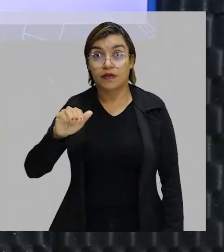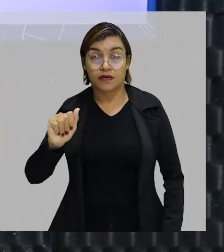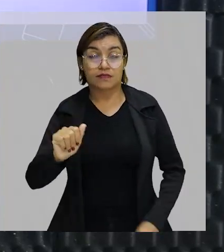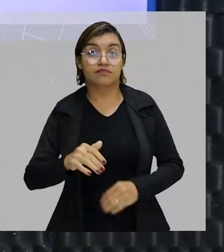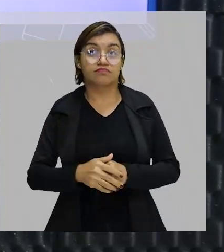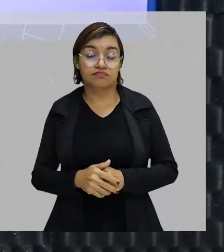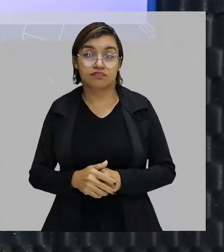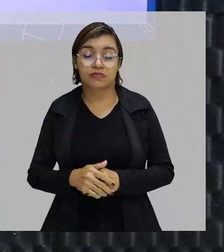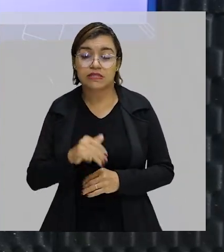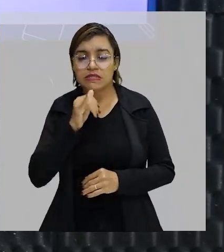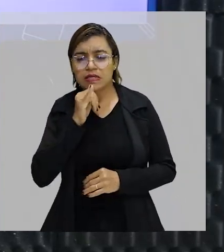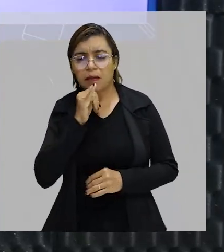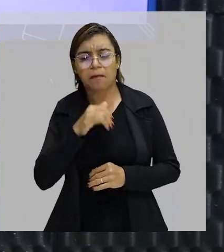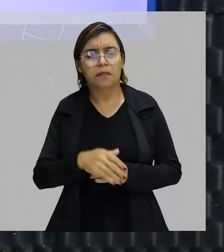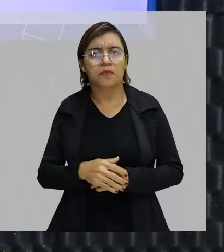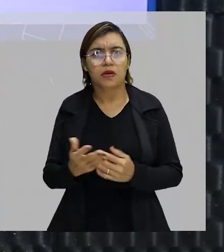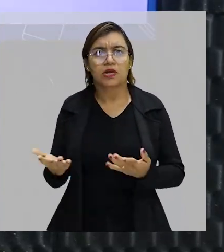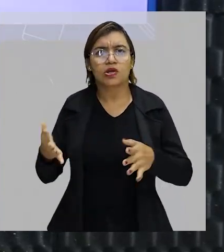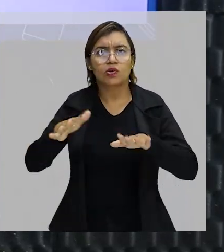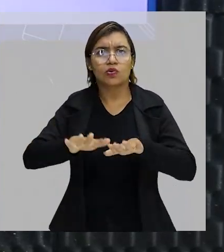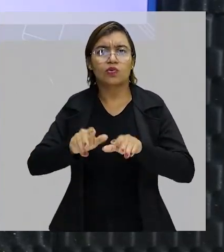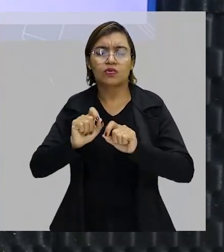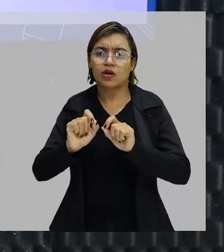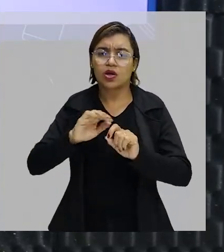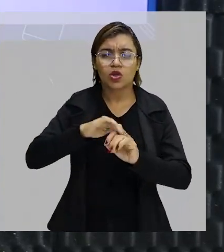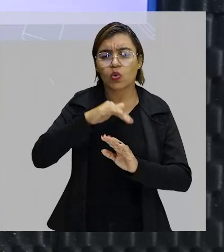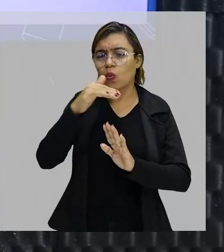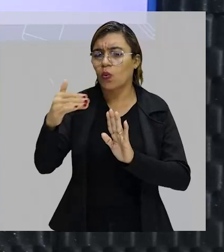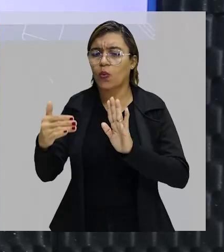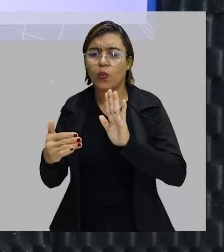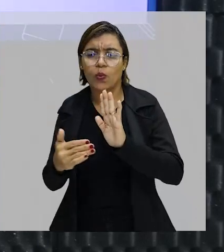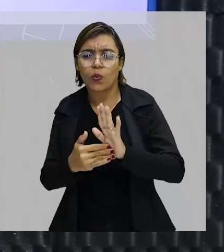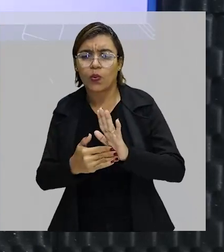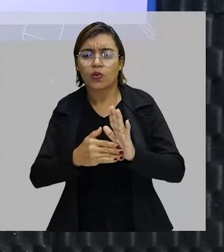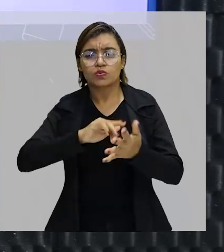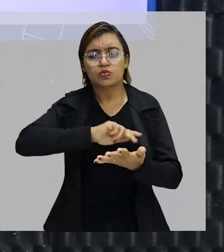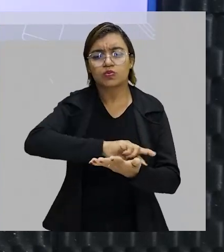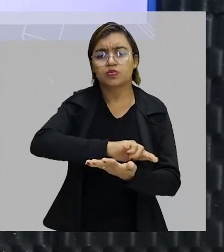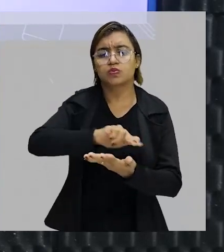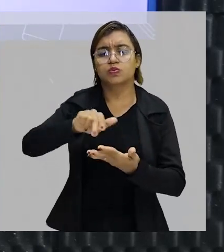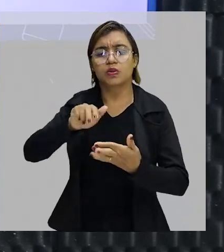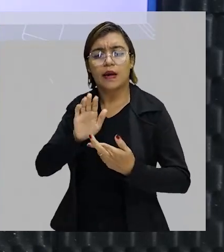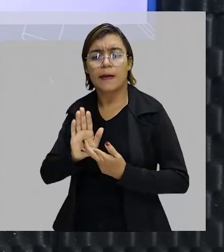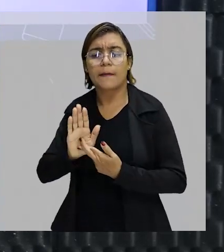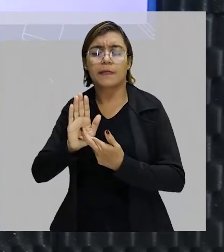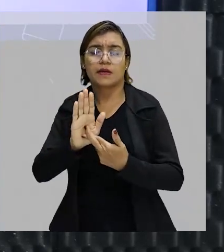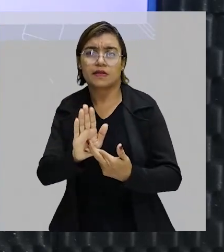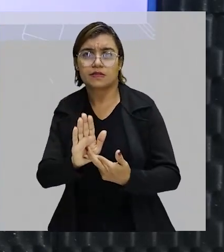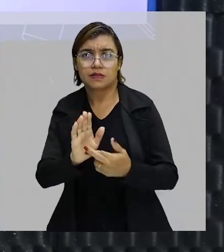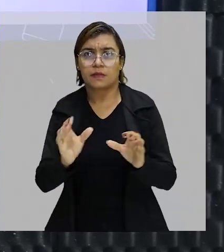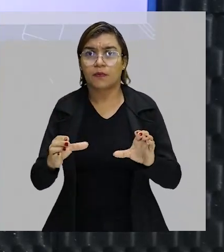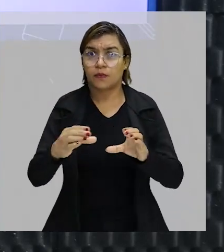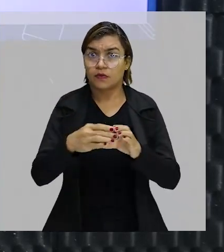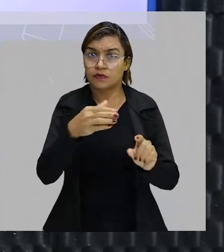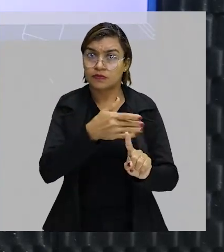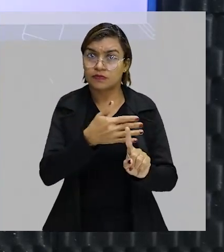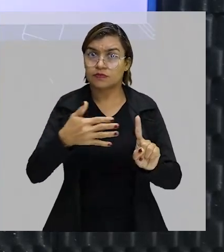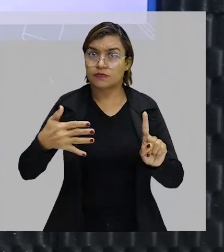fala LGBTfobia, você está incluindo todo esse pacote aqui que representa a população